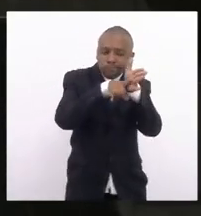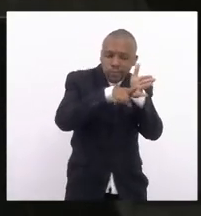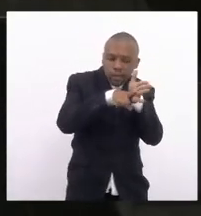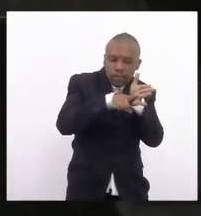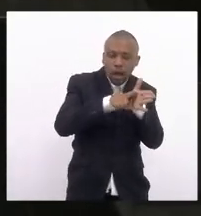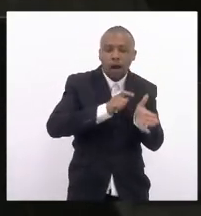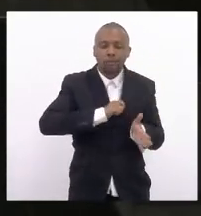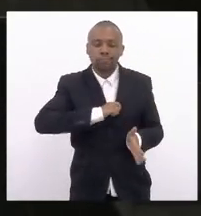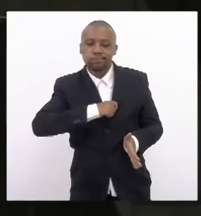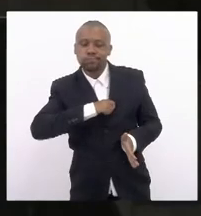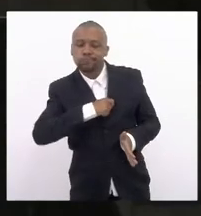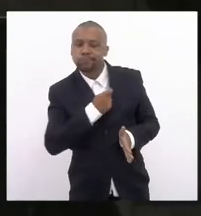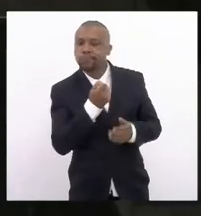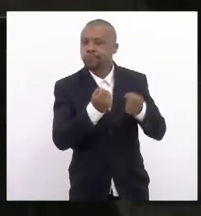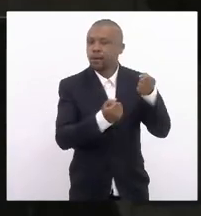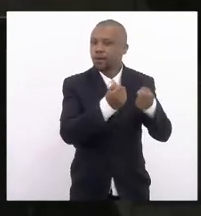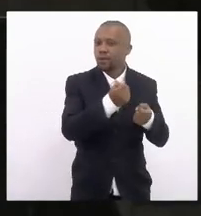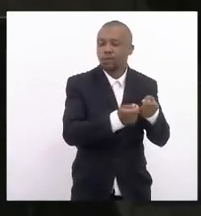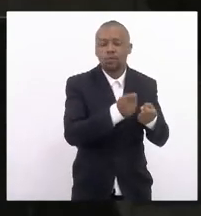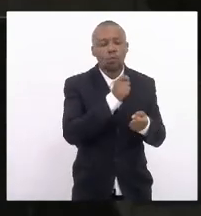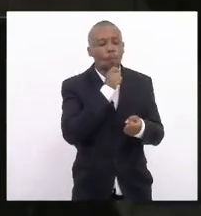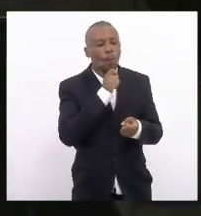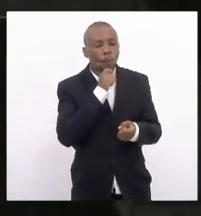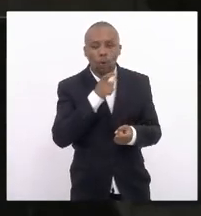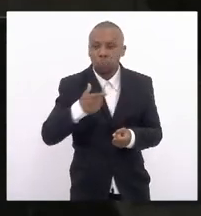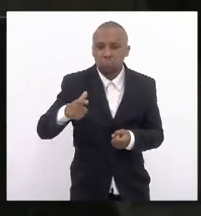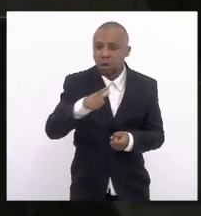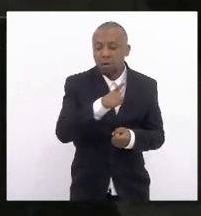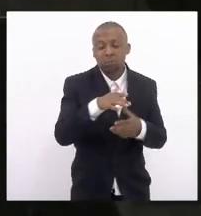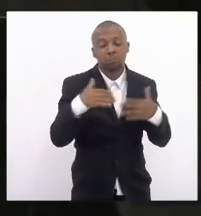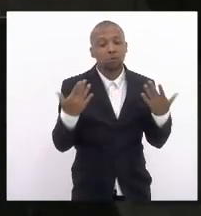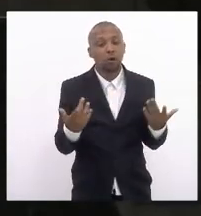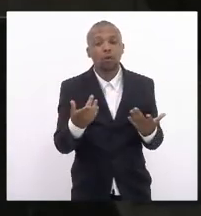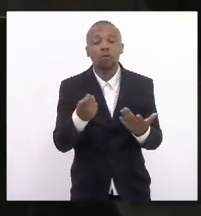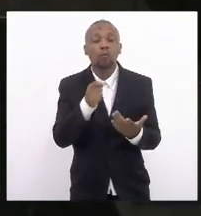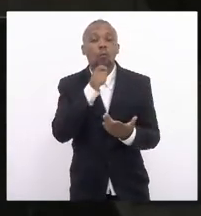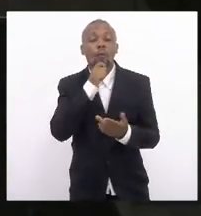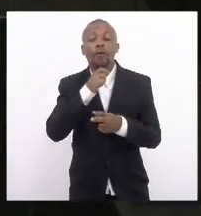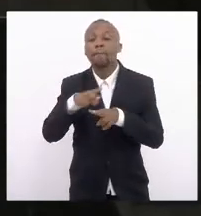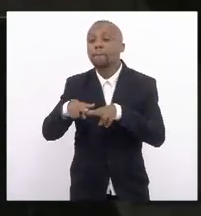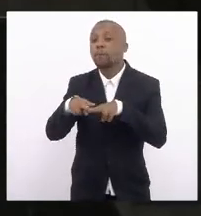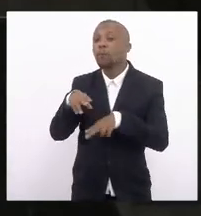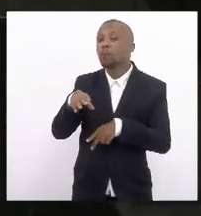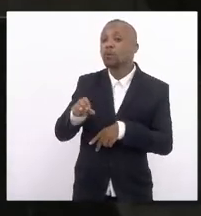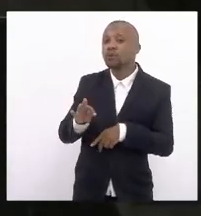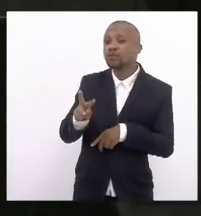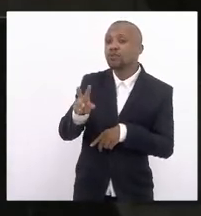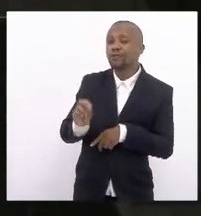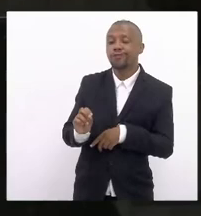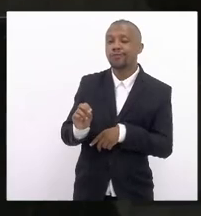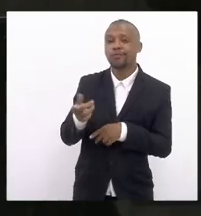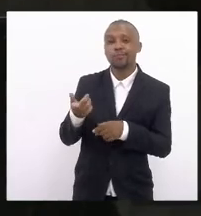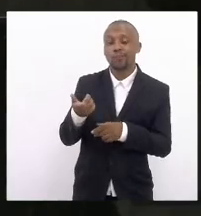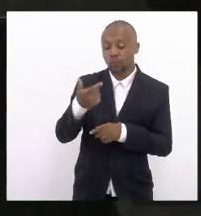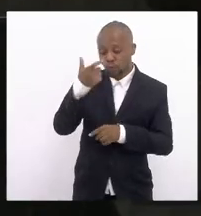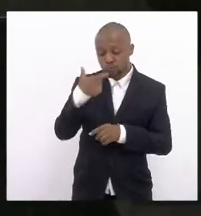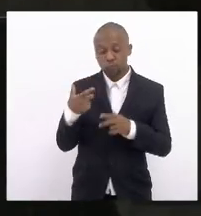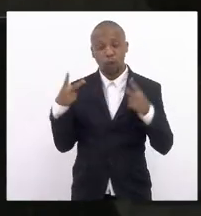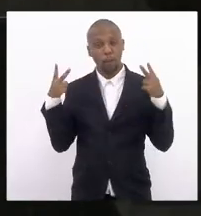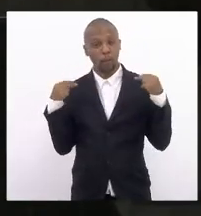e ambiental, não há por que o proprietário de veículo pagar.